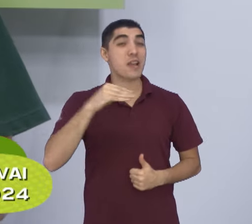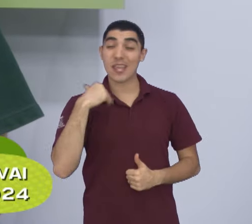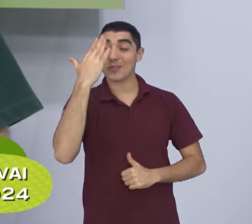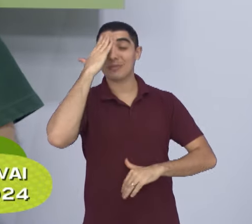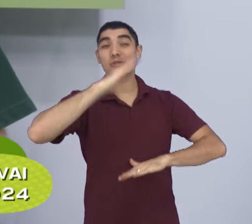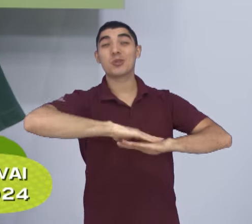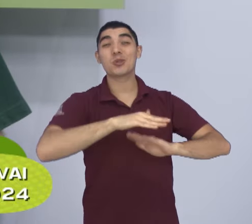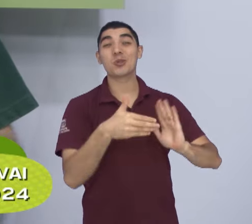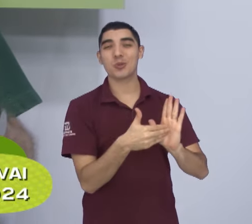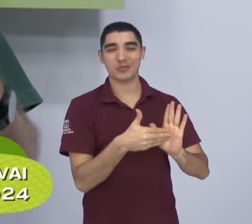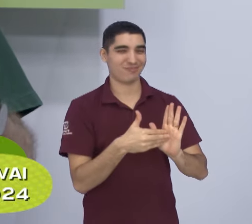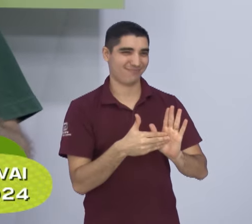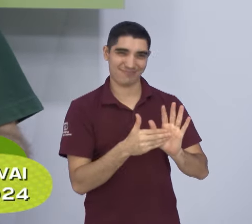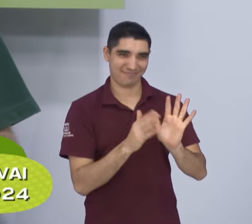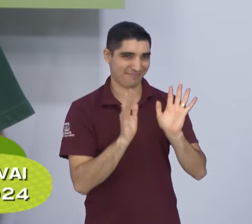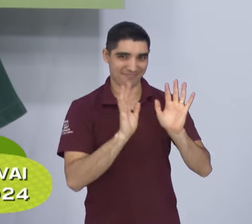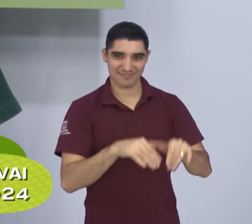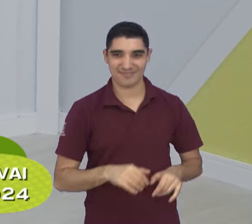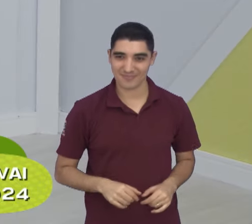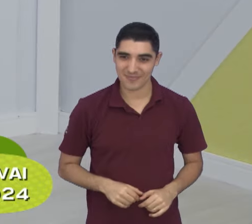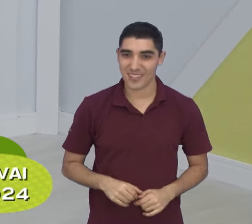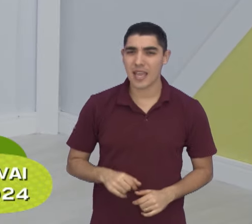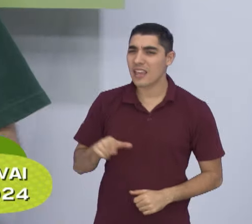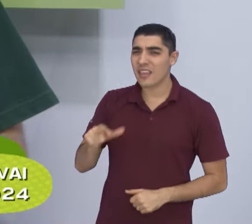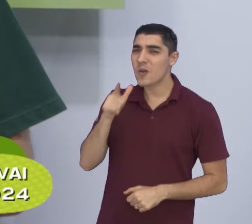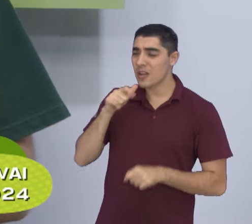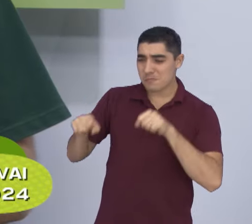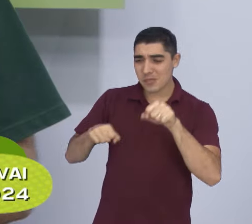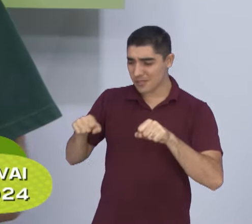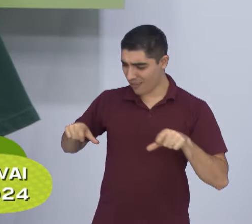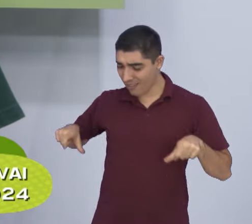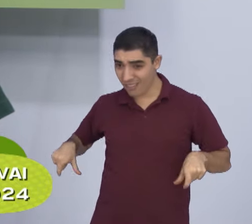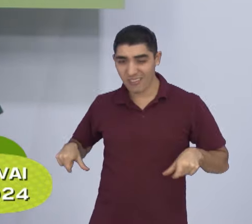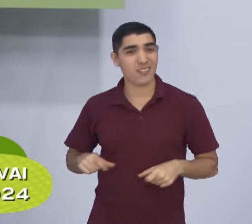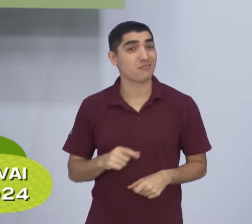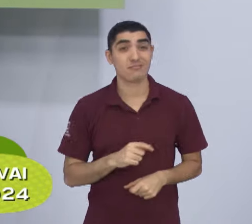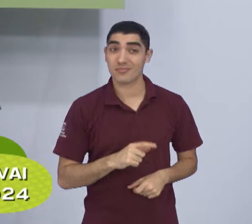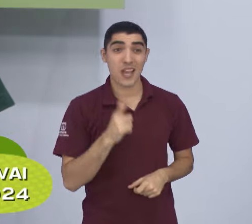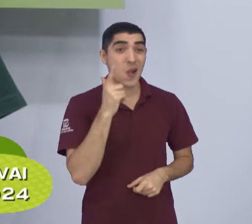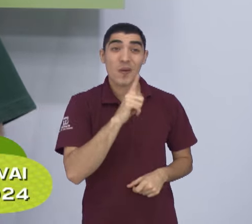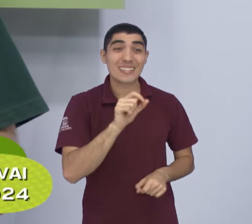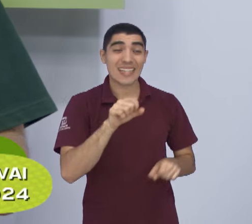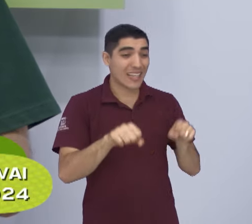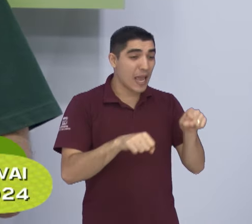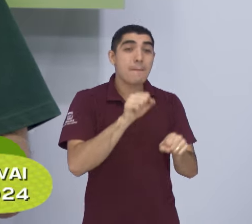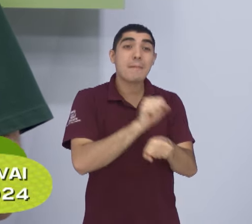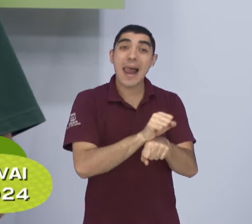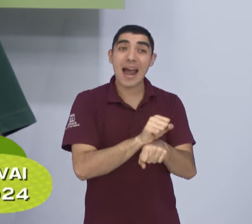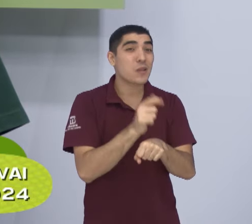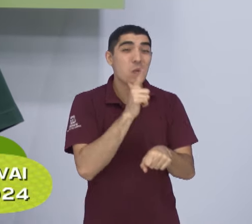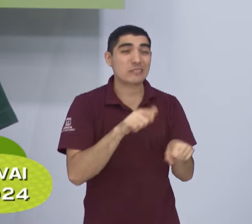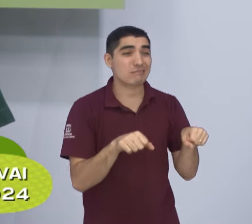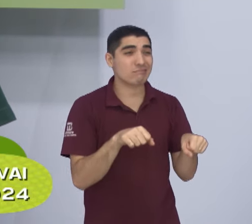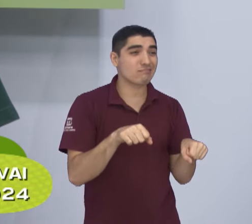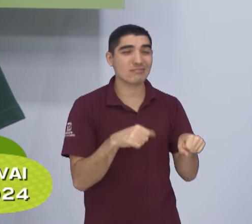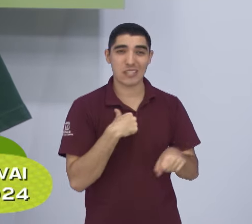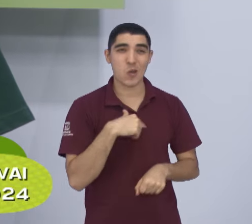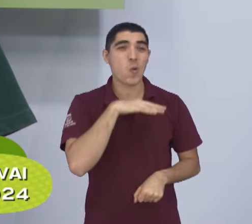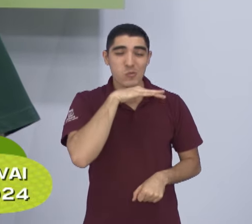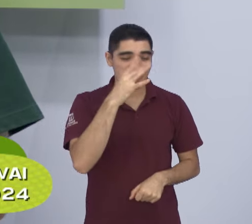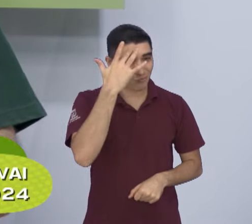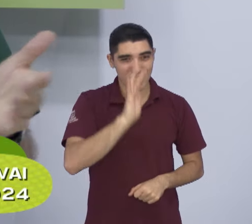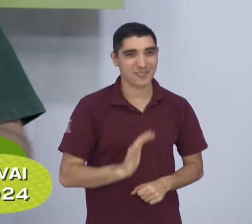Mas brincadeiras à parte, nem é com legal. Rodinha? Hã? Nem com rodinha? Nem a ergométrica, que não sai do lugar. Mas falando do evento,